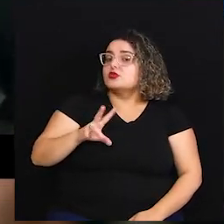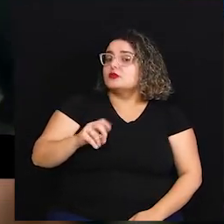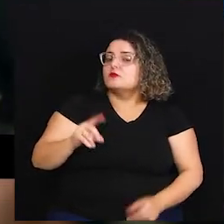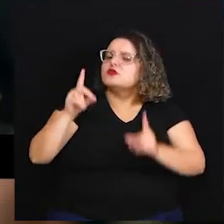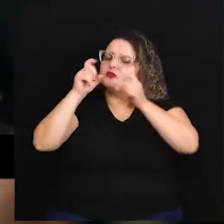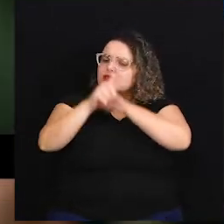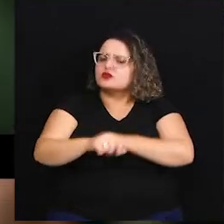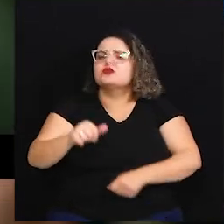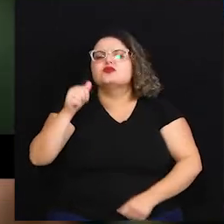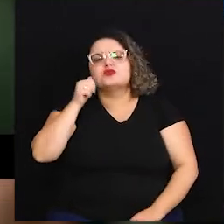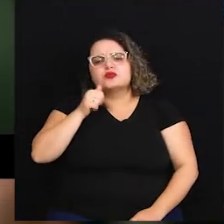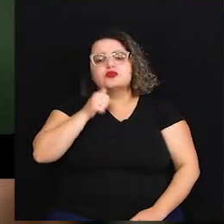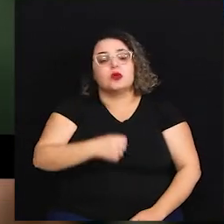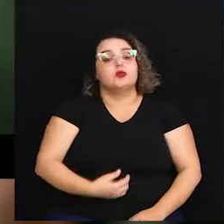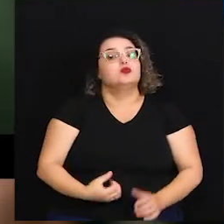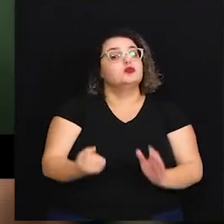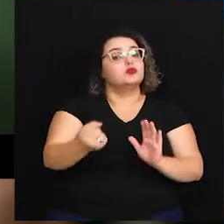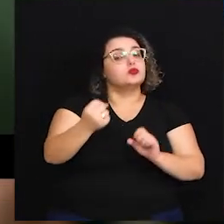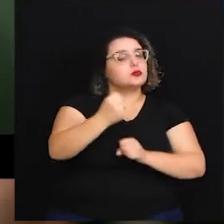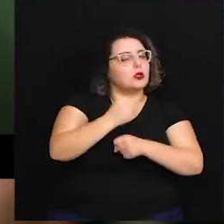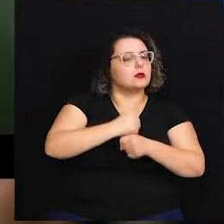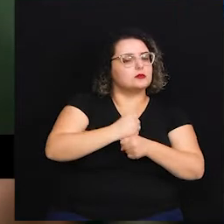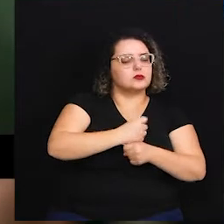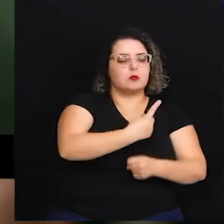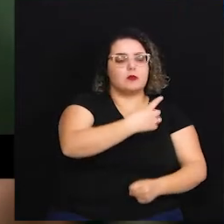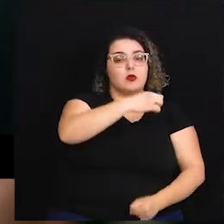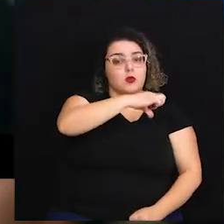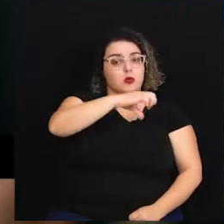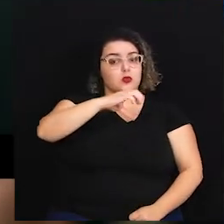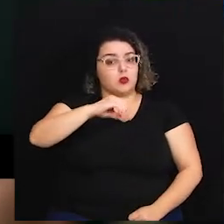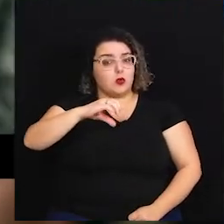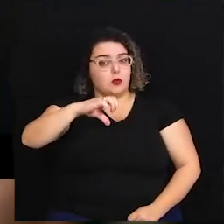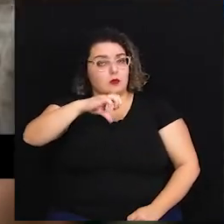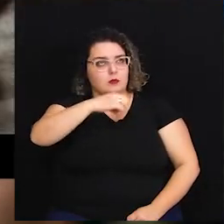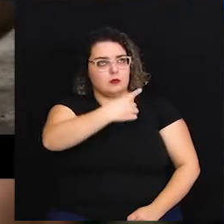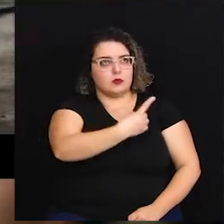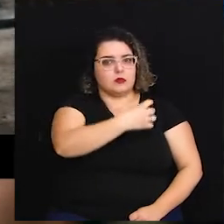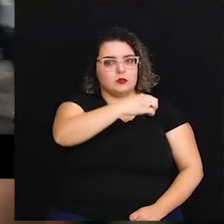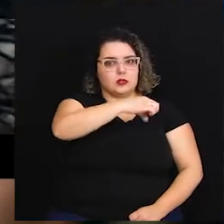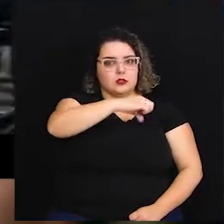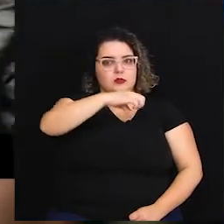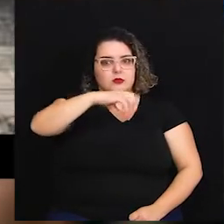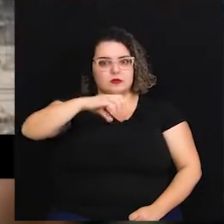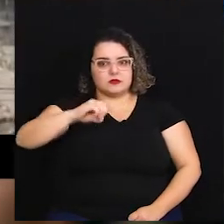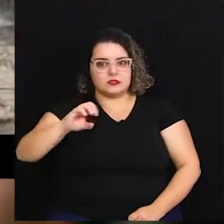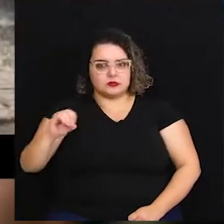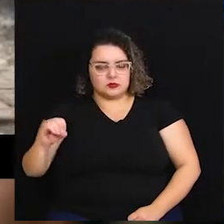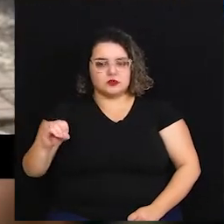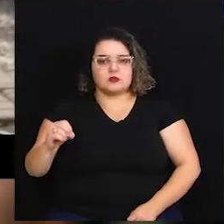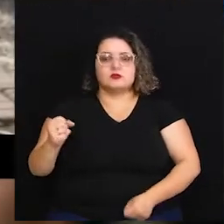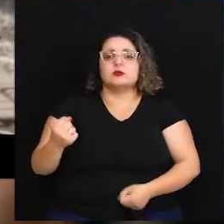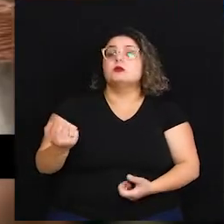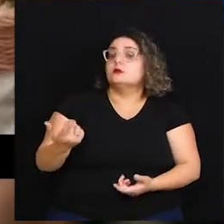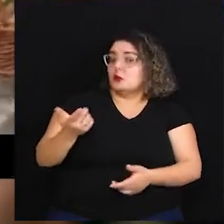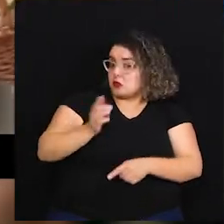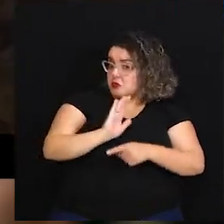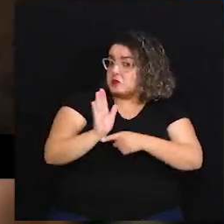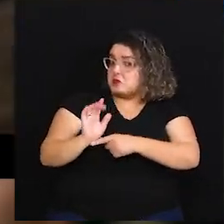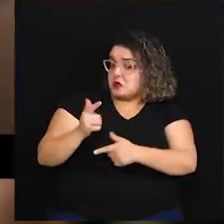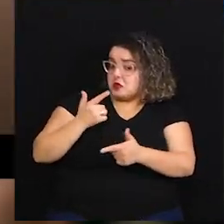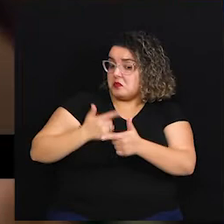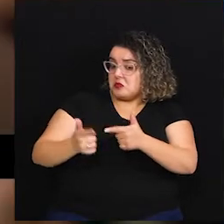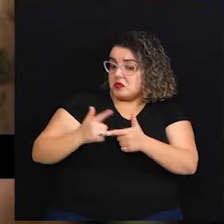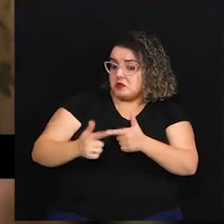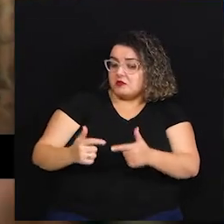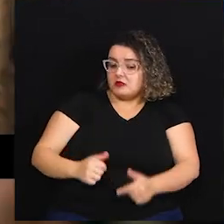mulher negra nos anos 1900, especialmente tentando criar a sua própria empresa, a obra traz lições